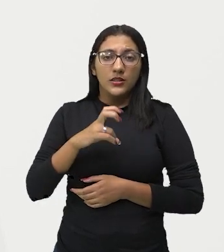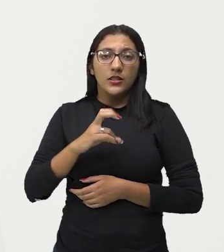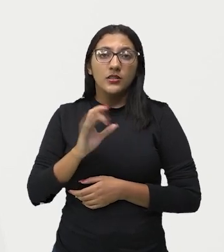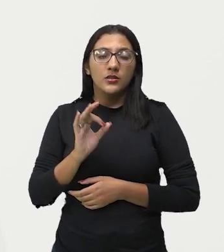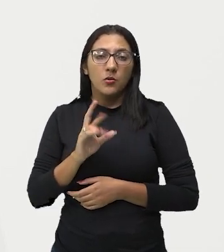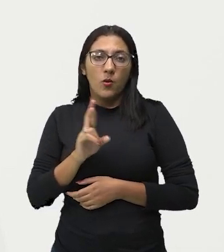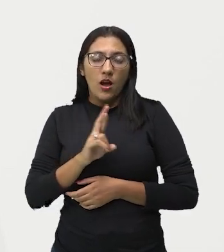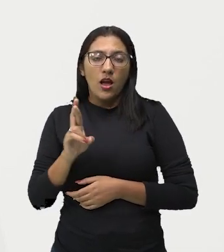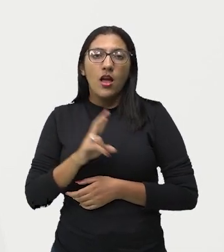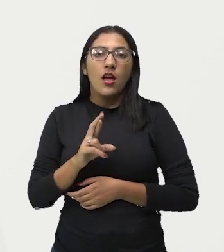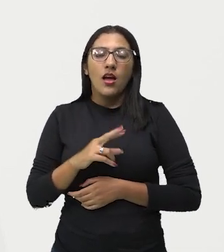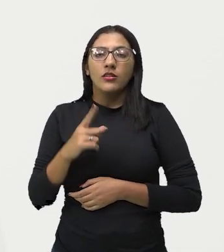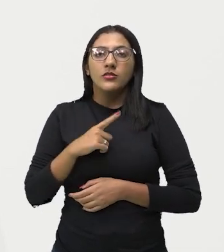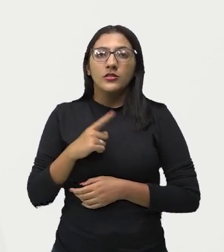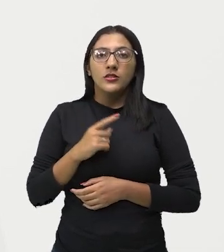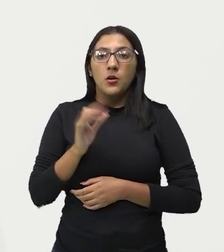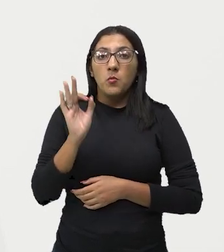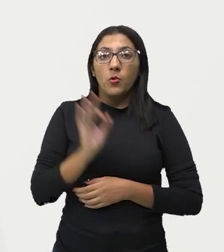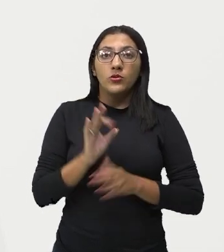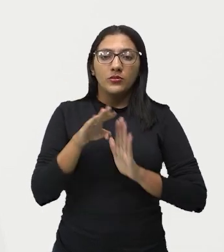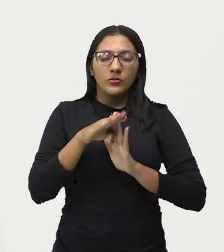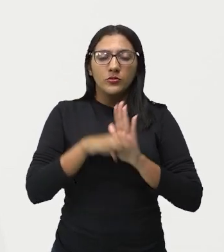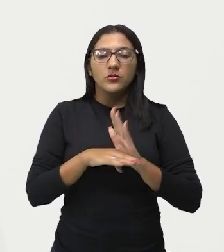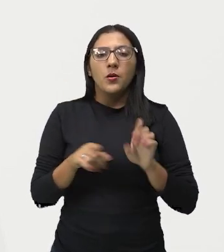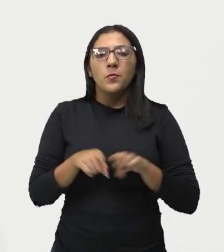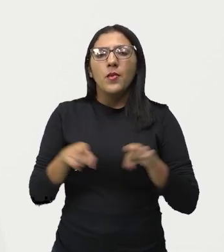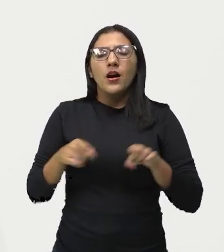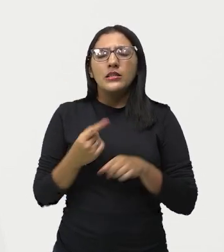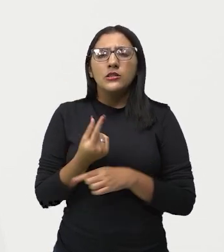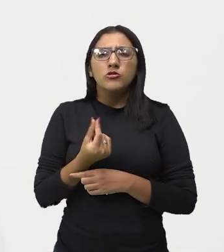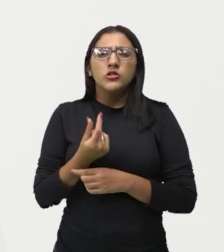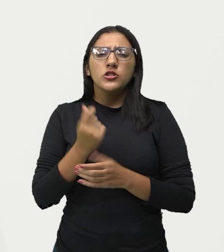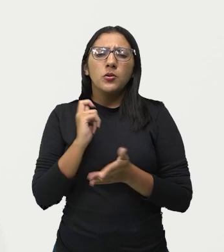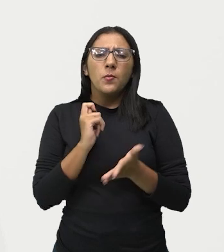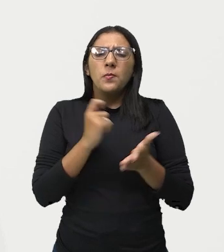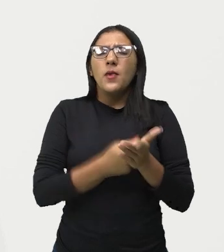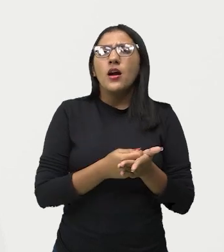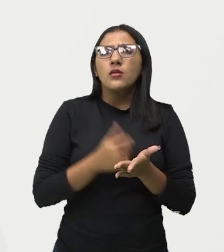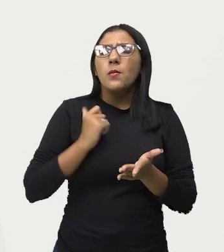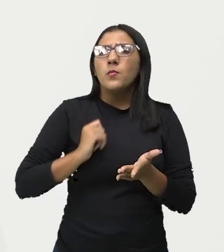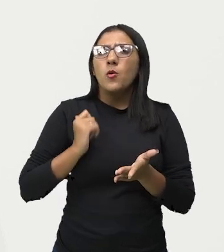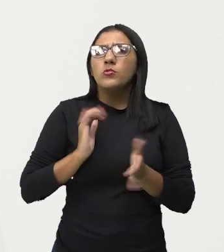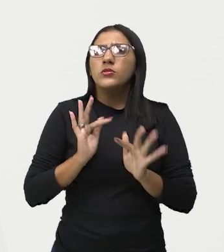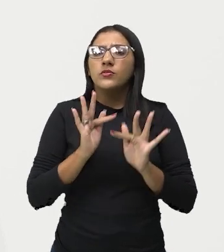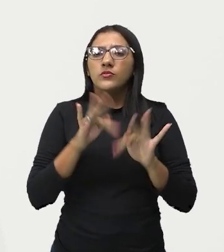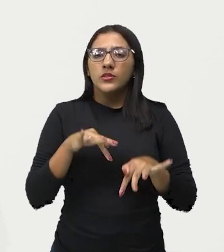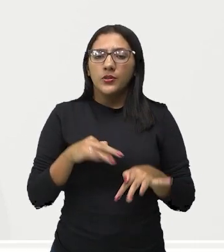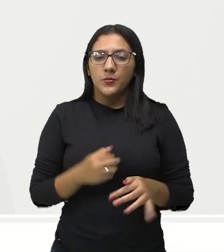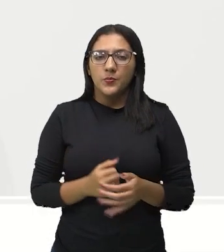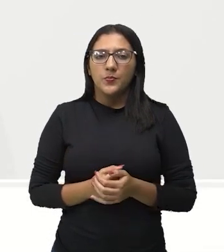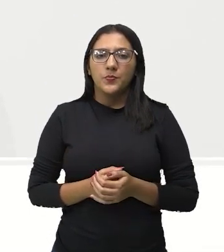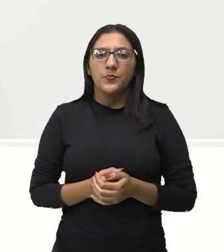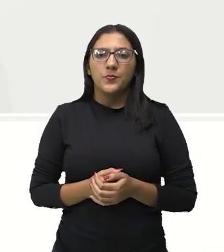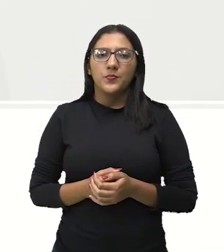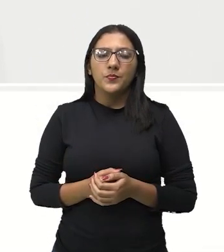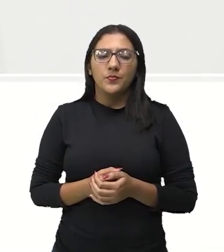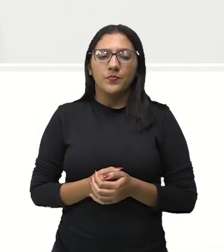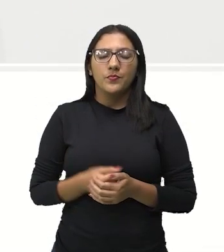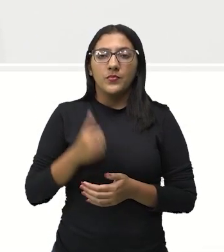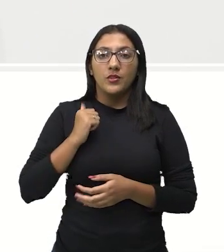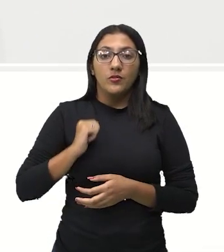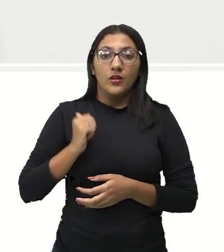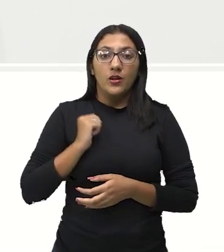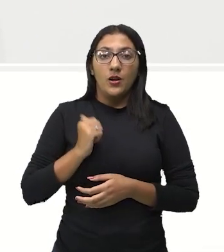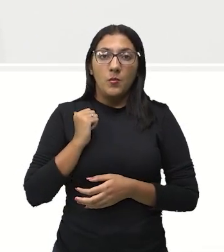desconto, valor do desconto. Mas qual será o valor a ser pago? Alunos, o valor a ser pago é o valor da